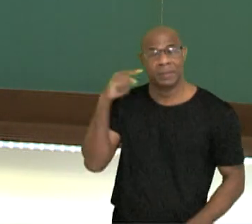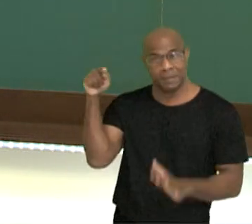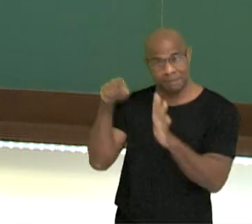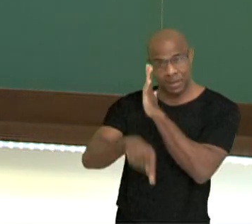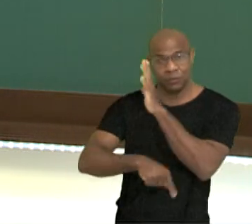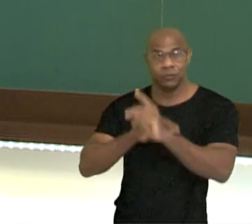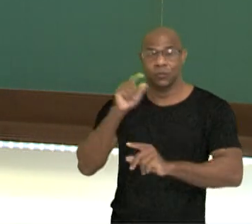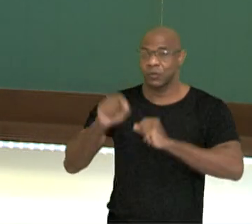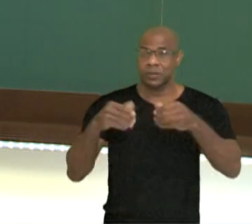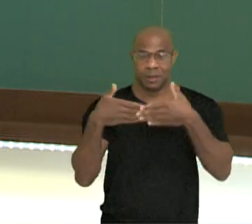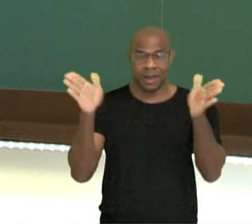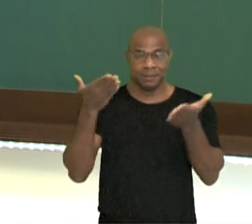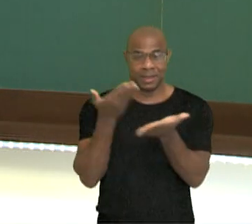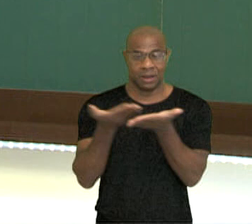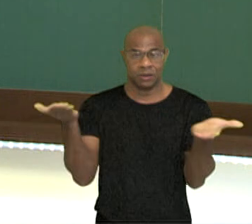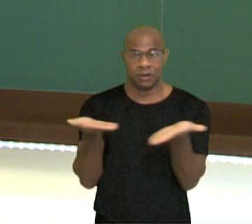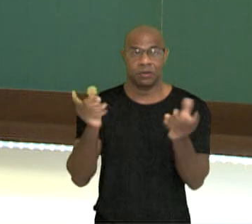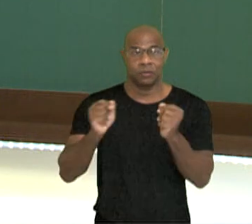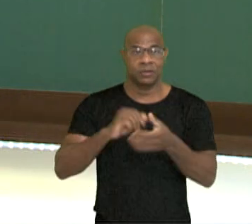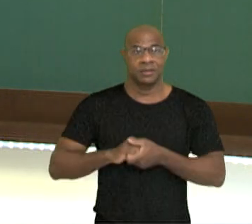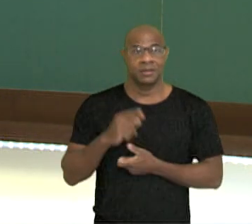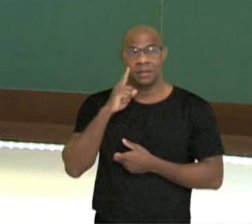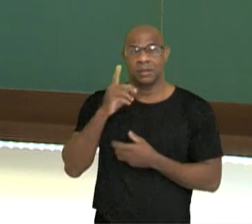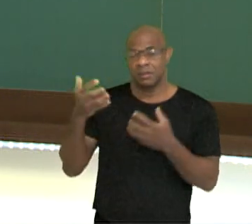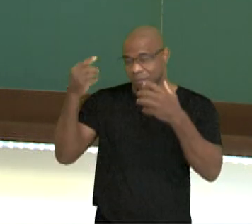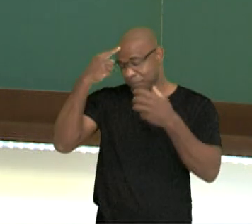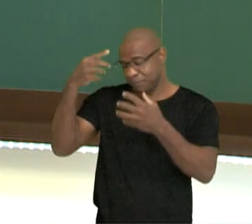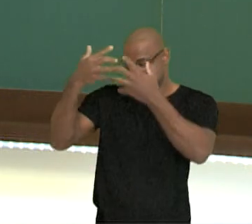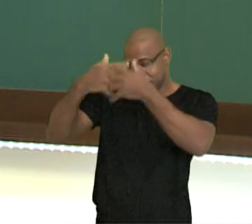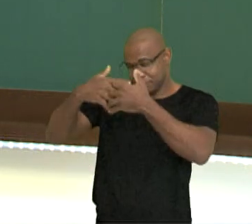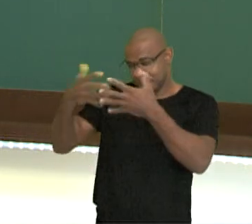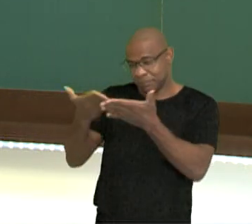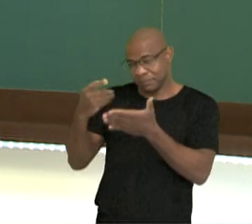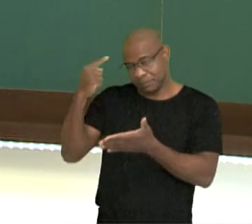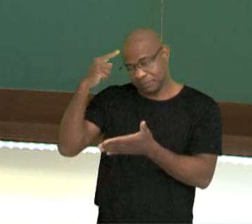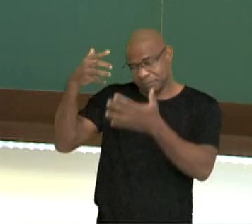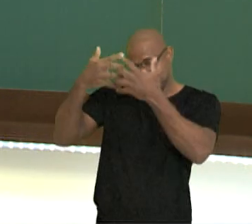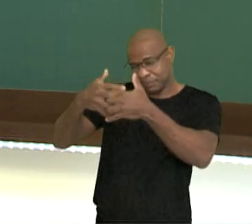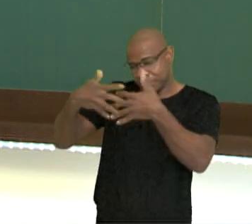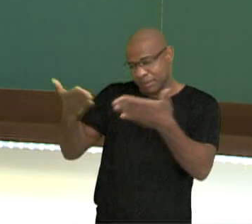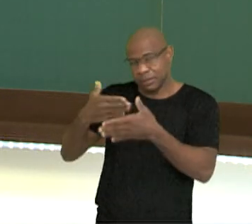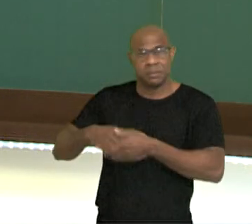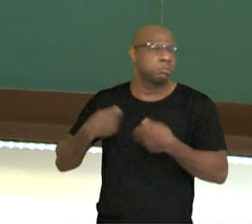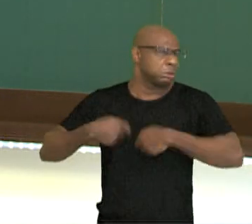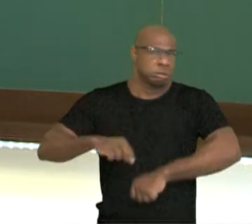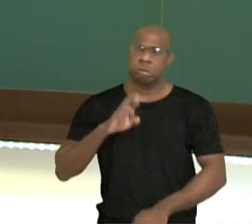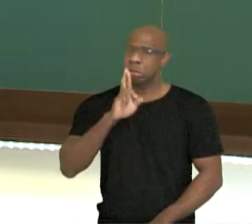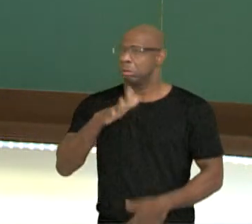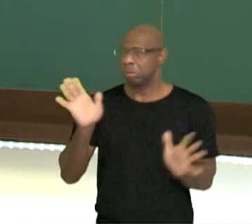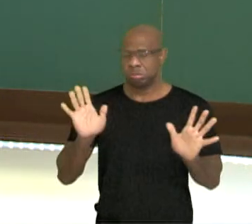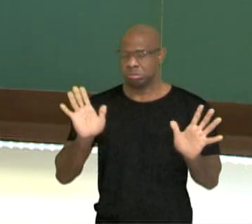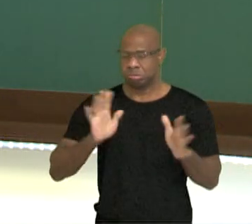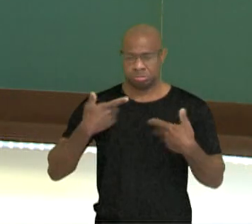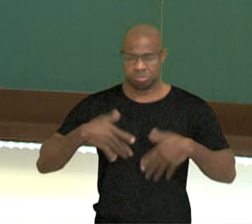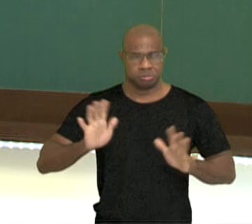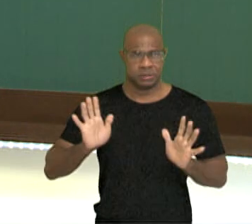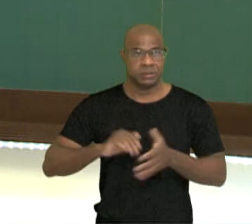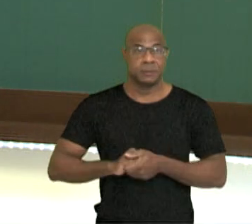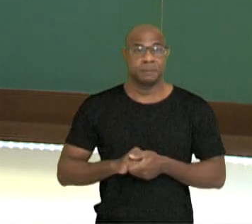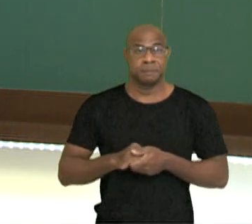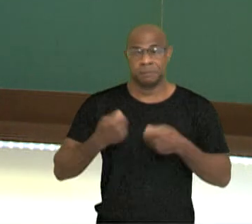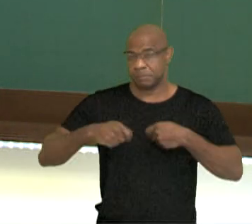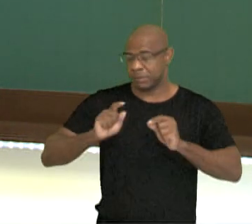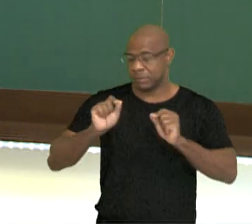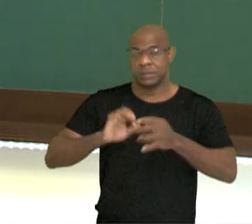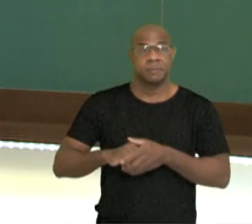perguntas que abrem a nossa aula propõem uma reflexão, não exigem exatamente uma resposta, são perguntas retóricas, né? Nós temos